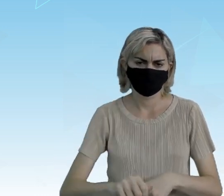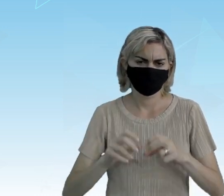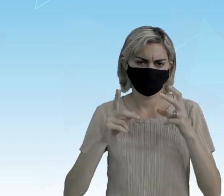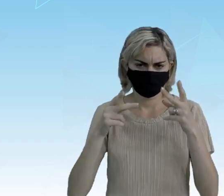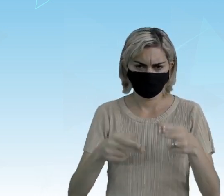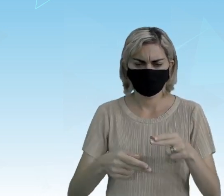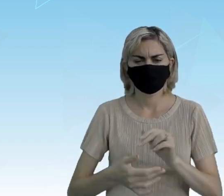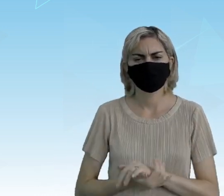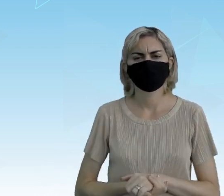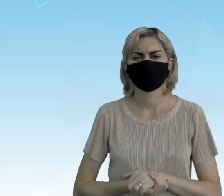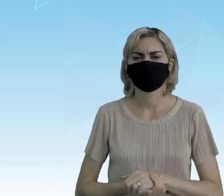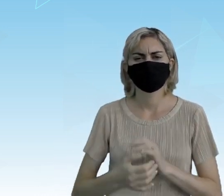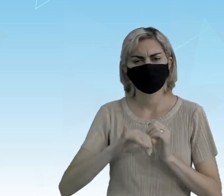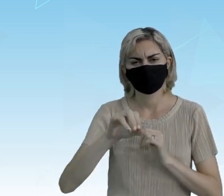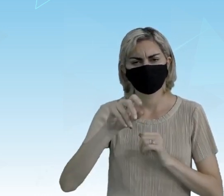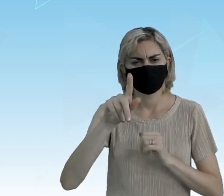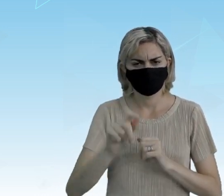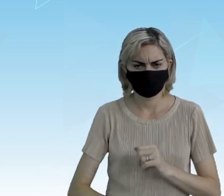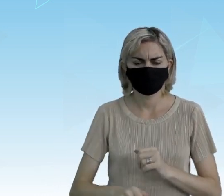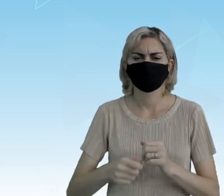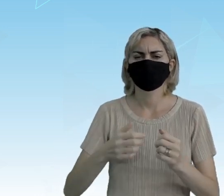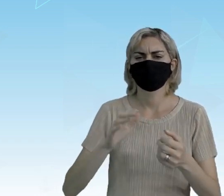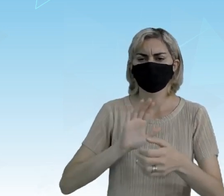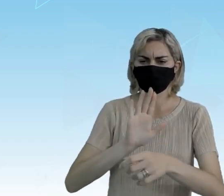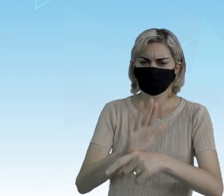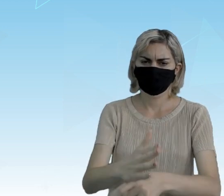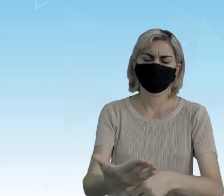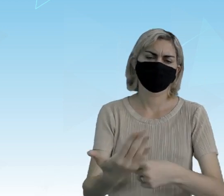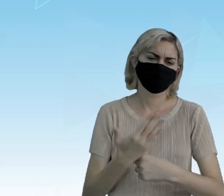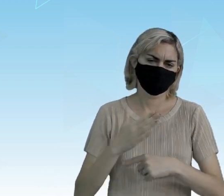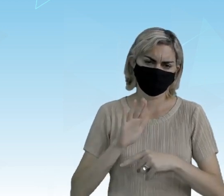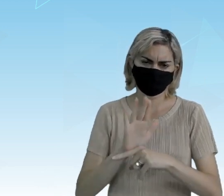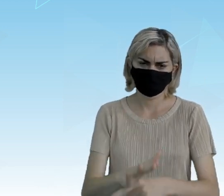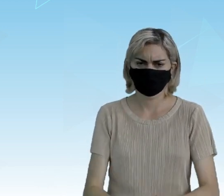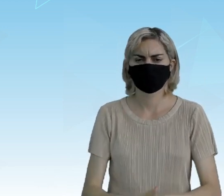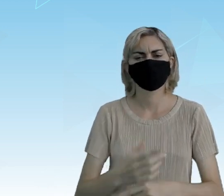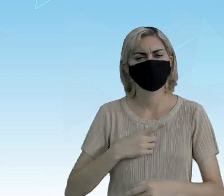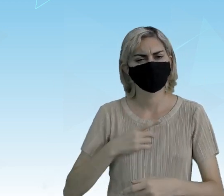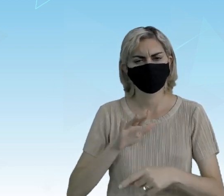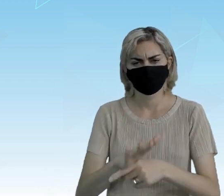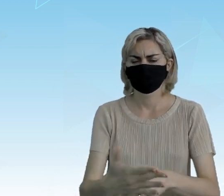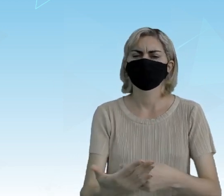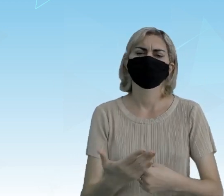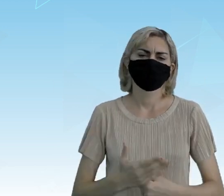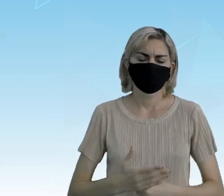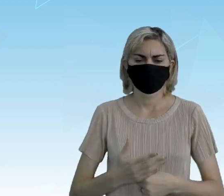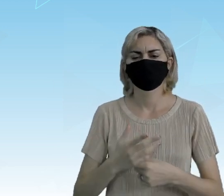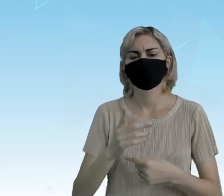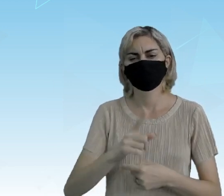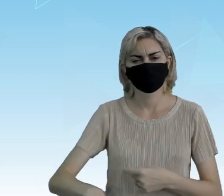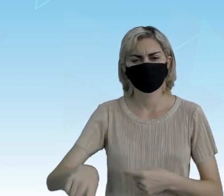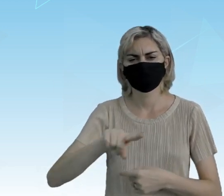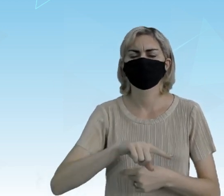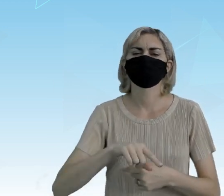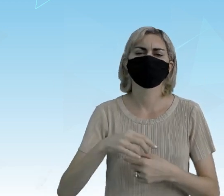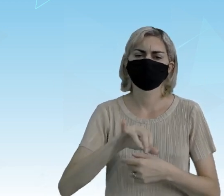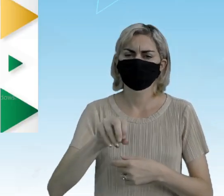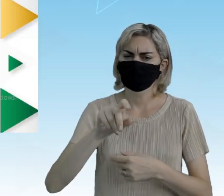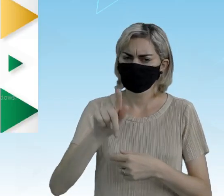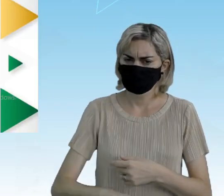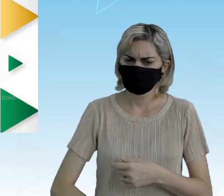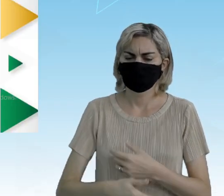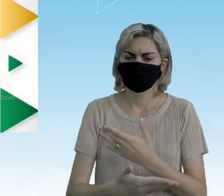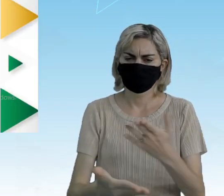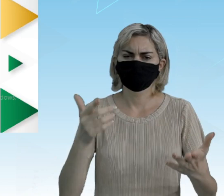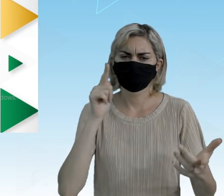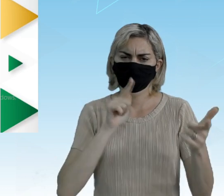ok? Vamos lá. Jogos cooperativos. Os jogos cooperativos, pessoal, são uma forma de jogo em que